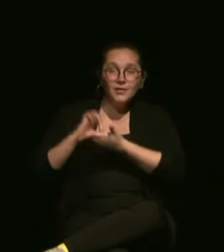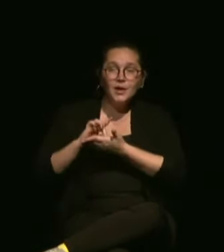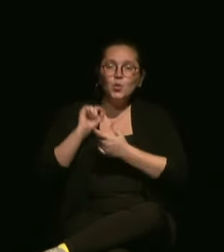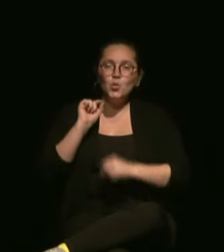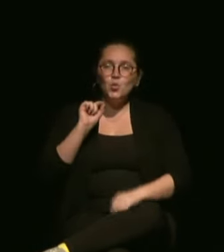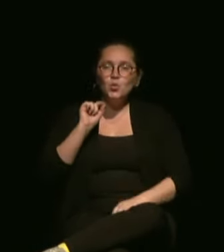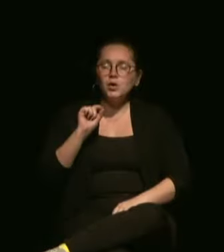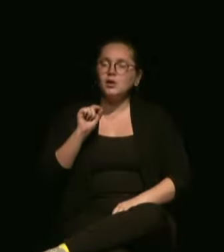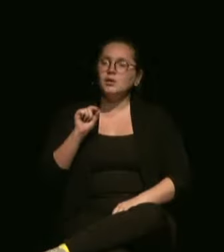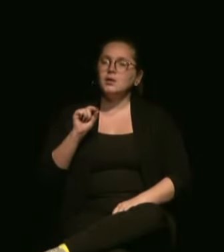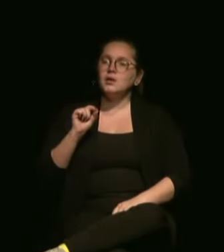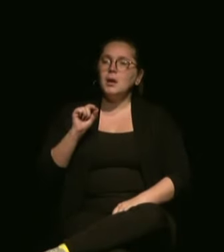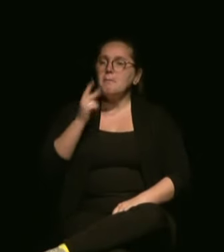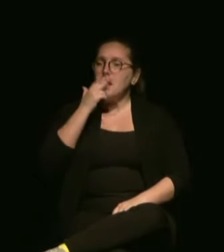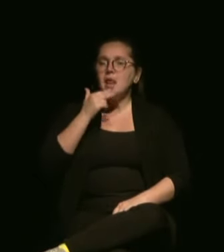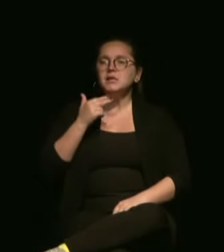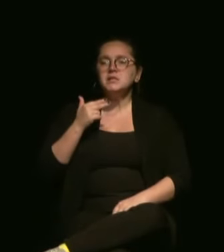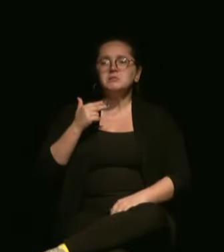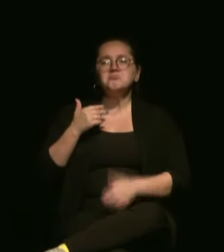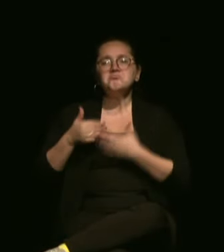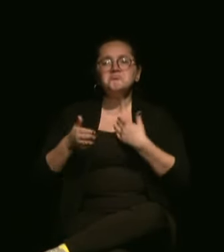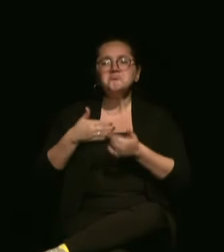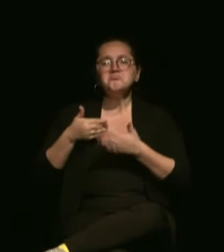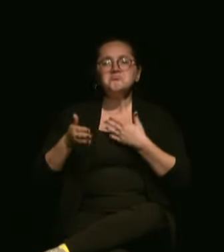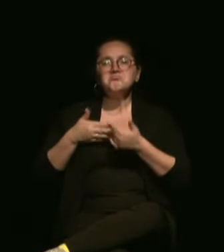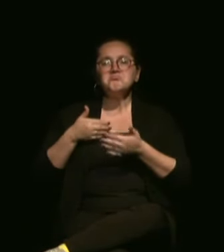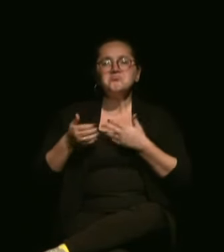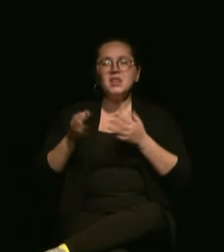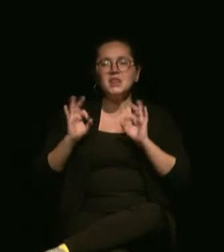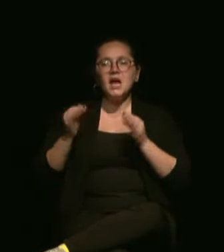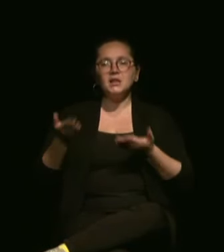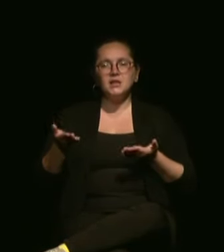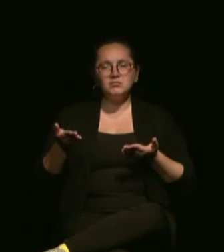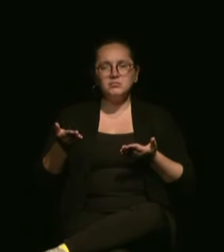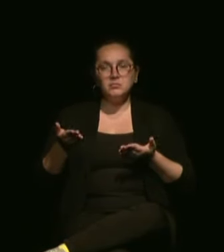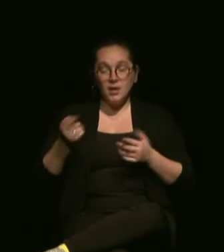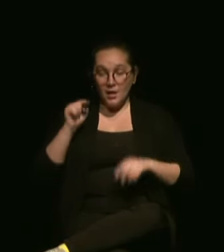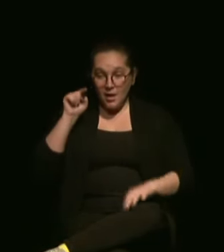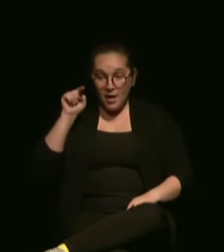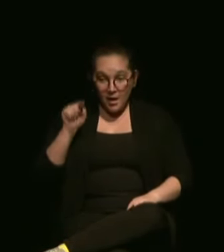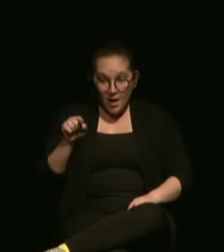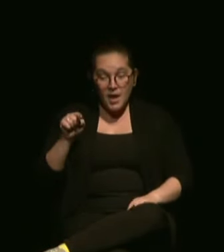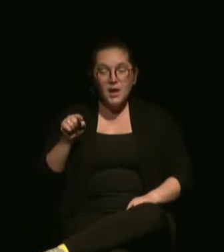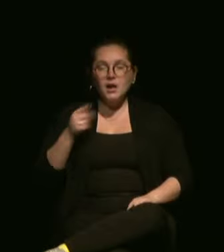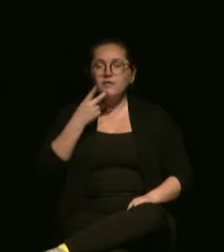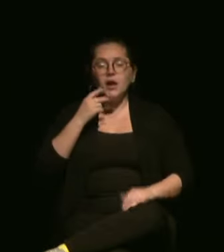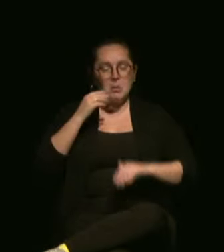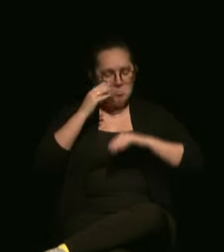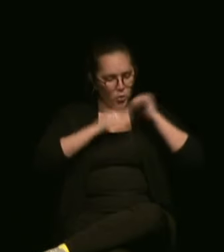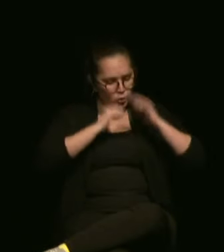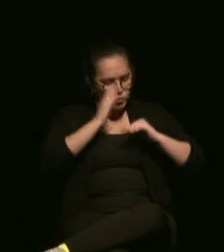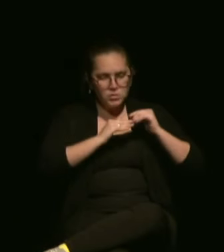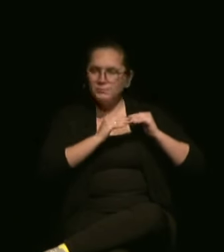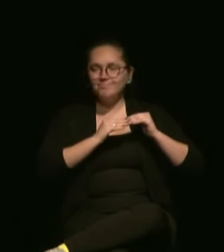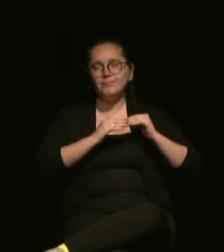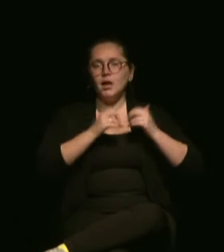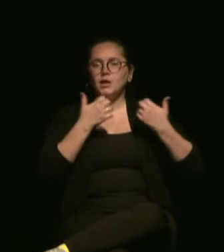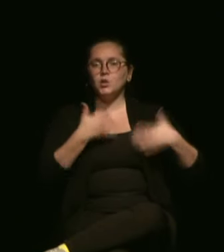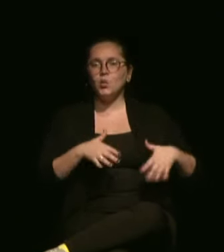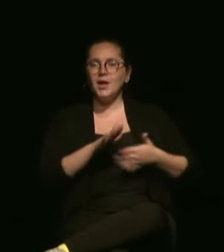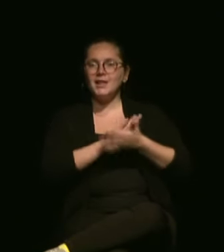palavra bastante inútil. Ela não produz, aliás, ela se recusa a produzir